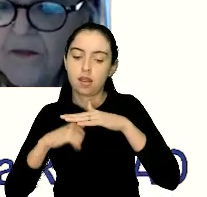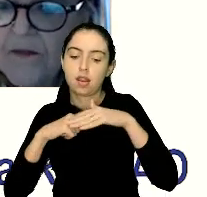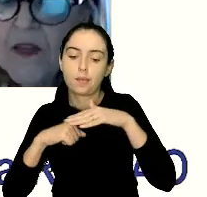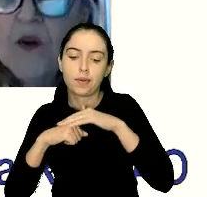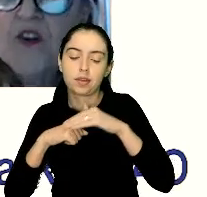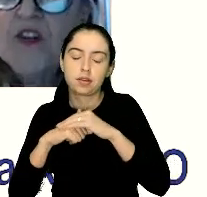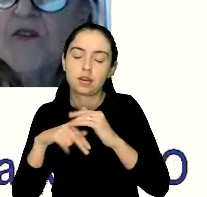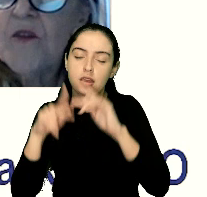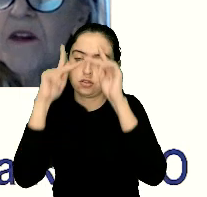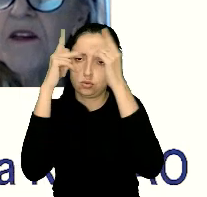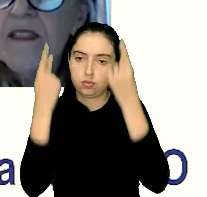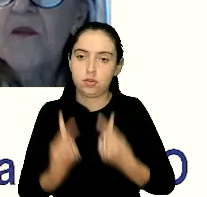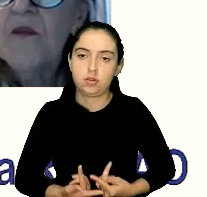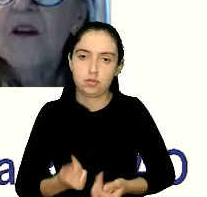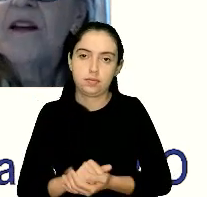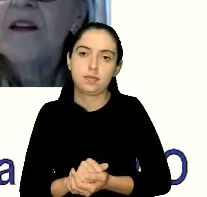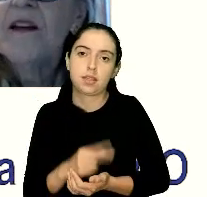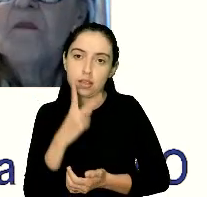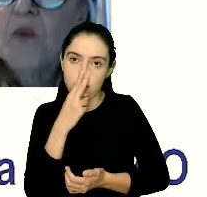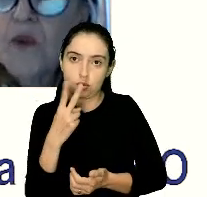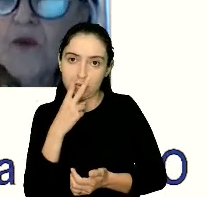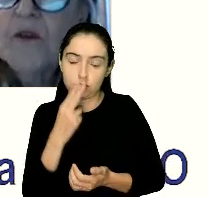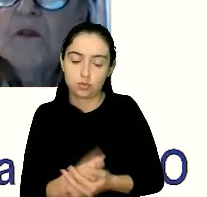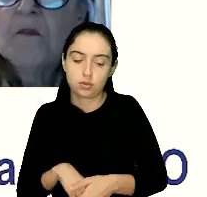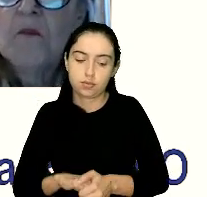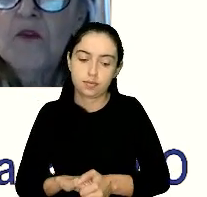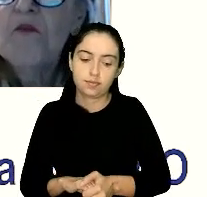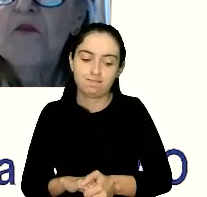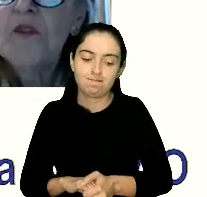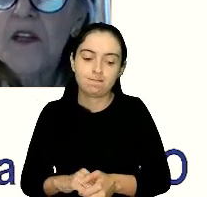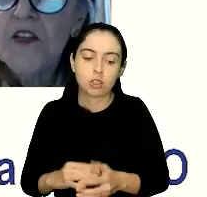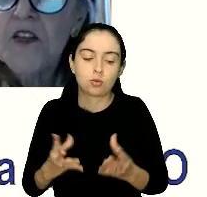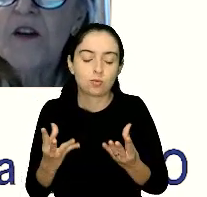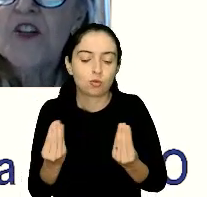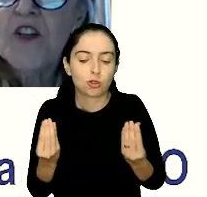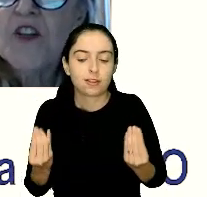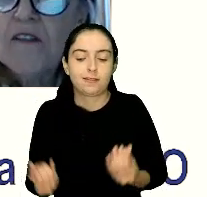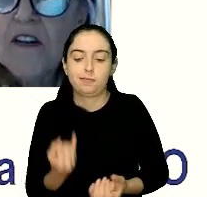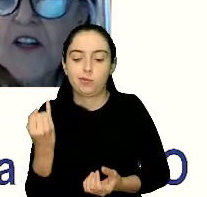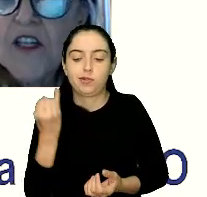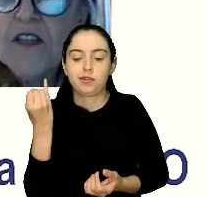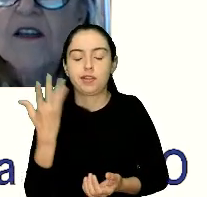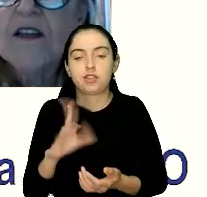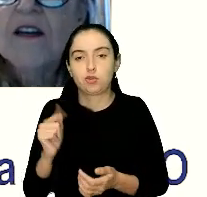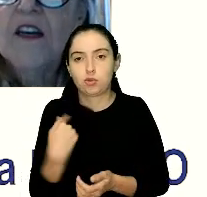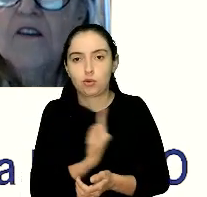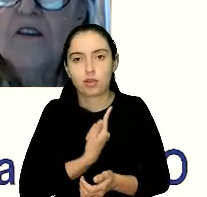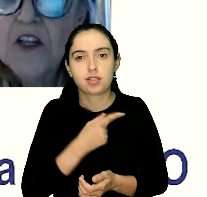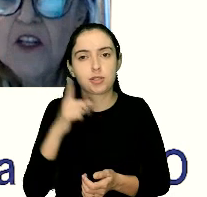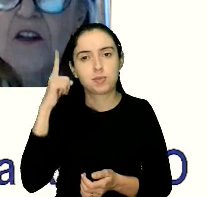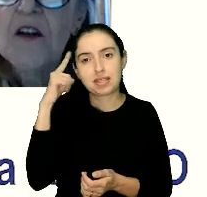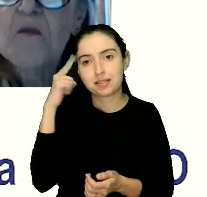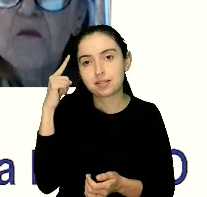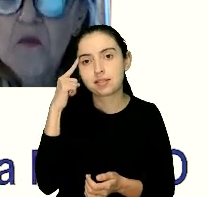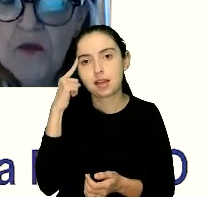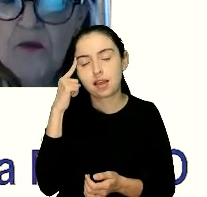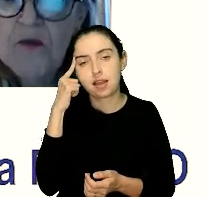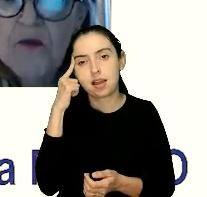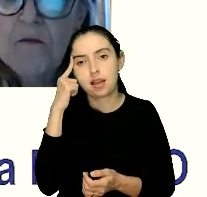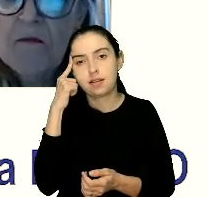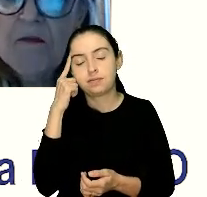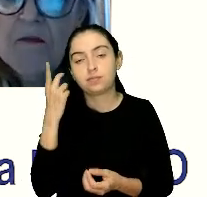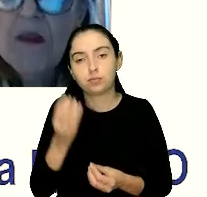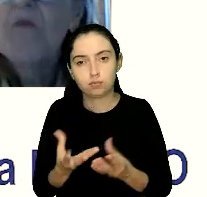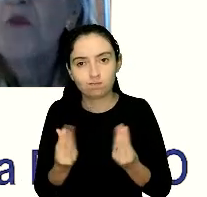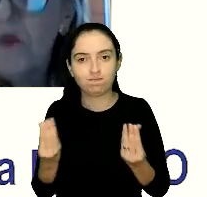humana. Então, eu acho que isso é uma questão muito, muito importante para a gente refletir e refletir